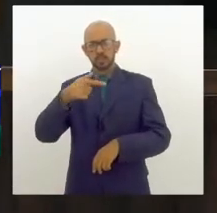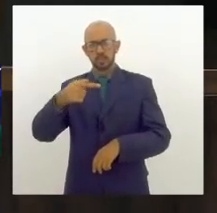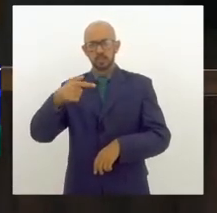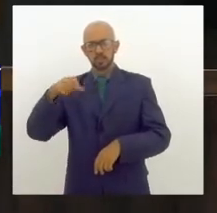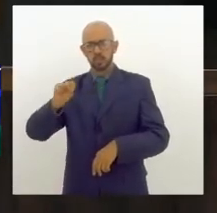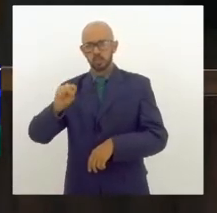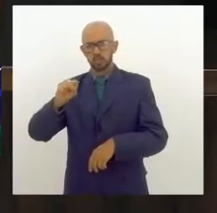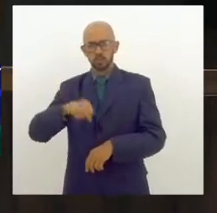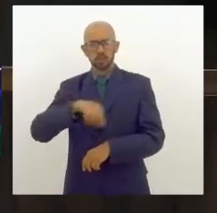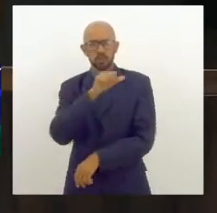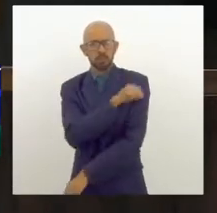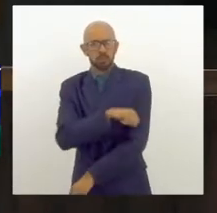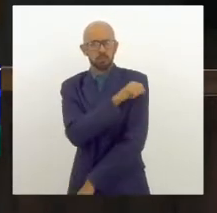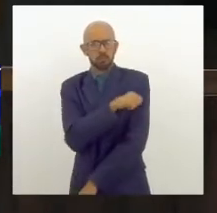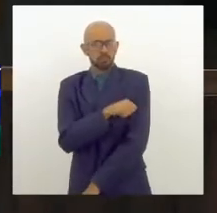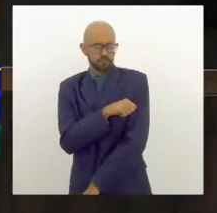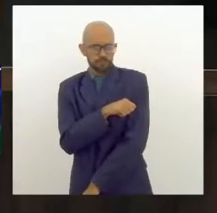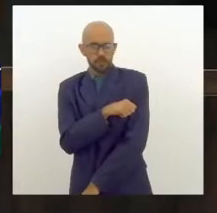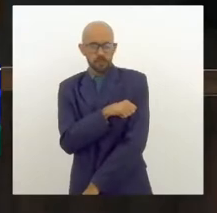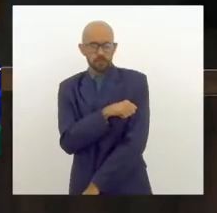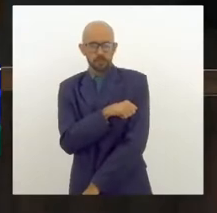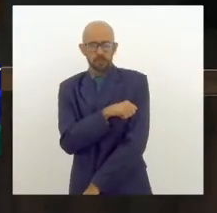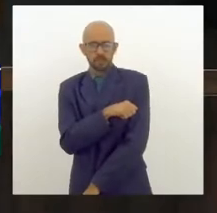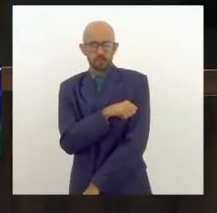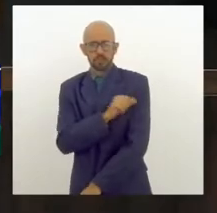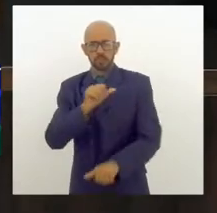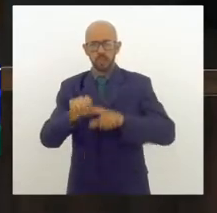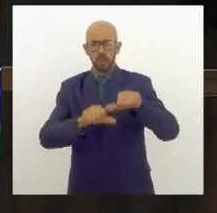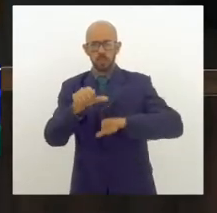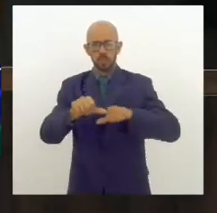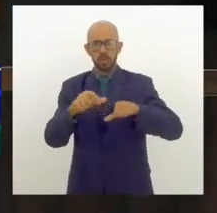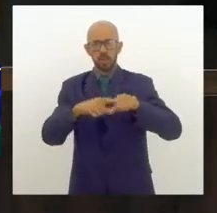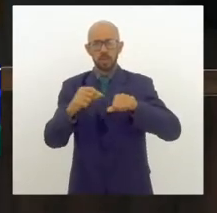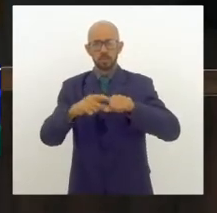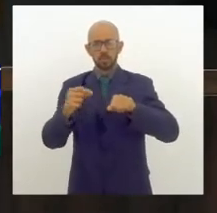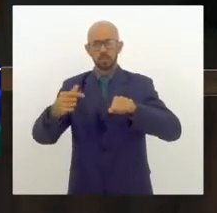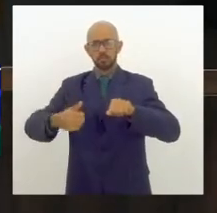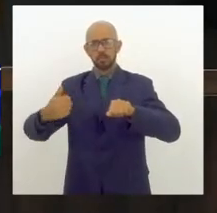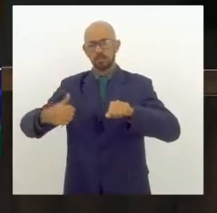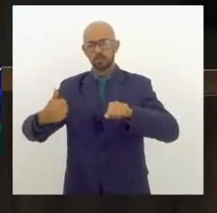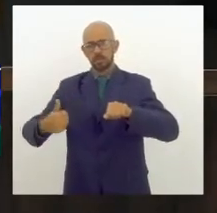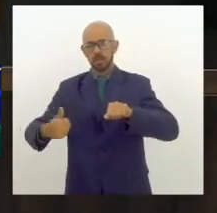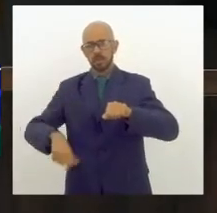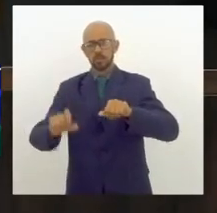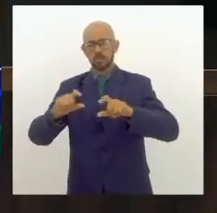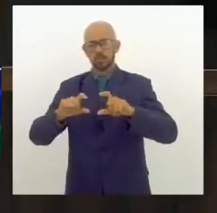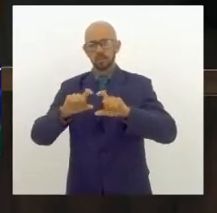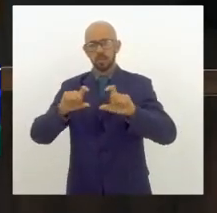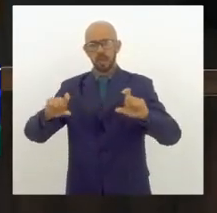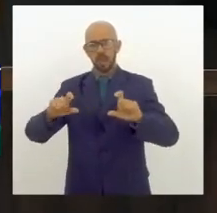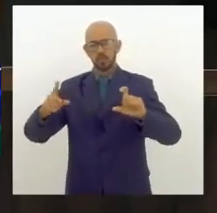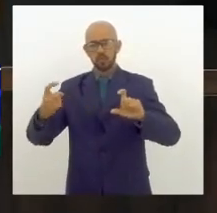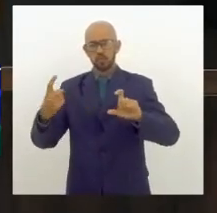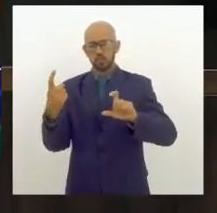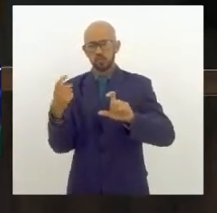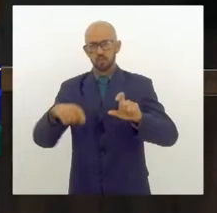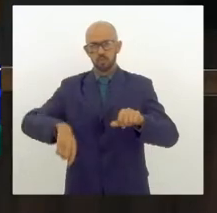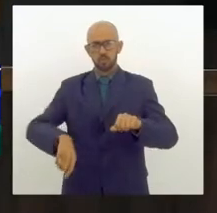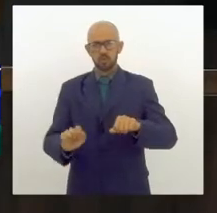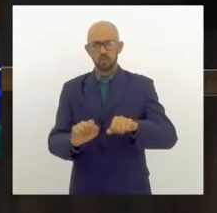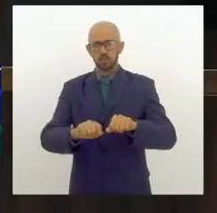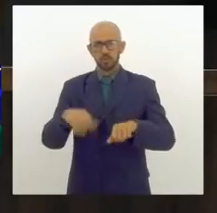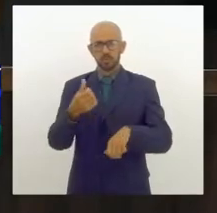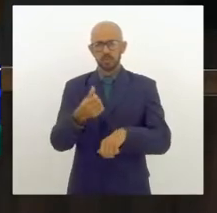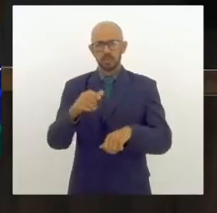de autoria da deputada enfermeira Rejane, que altera o artigo 1º do seu parágrafo único da lei 5.861, de 6